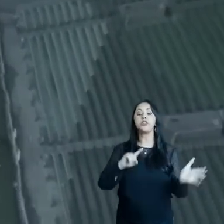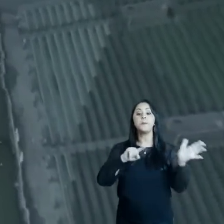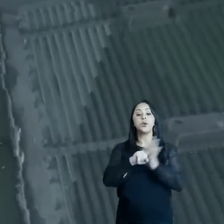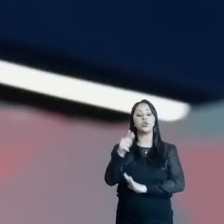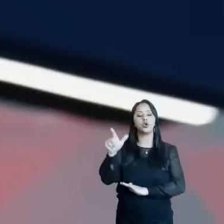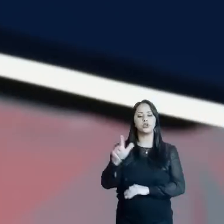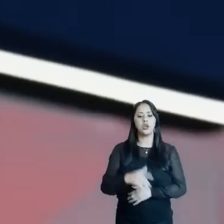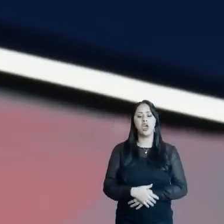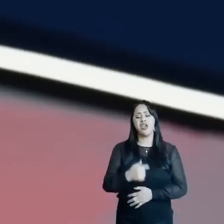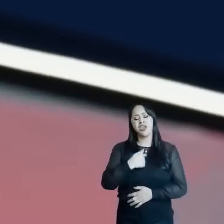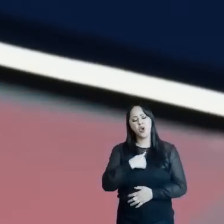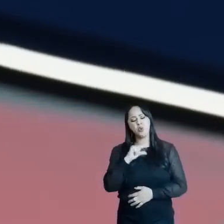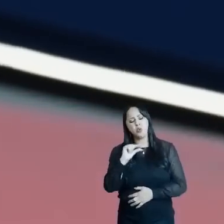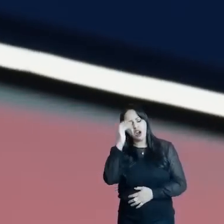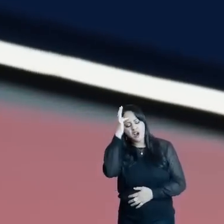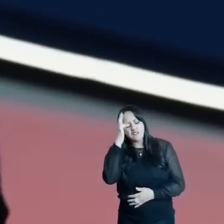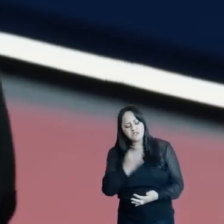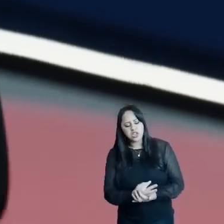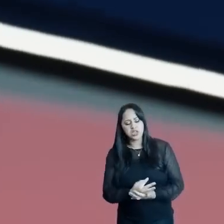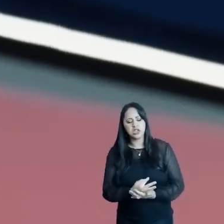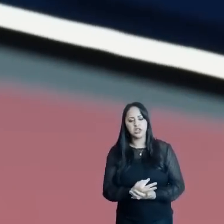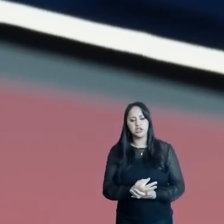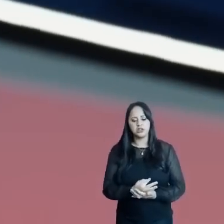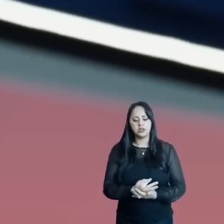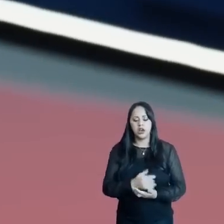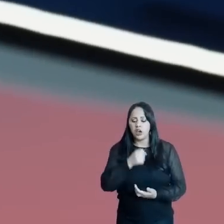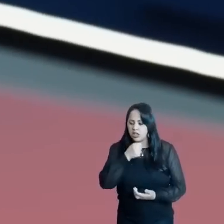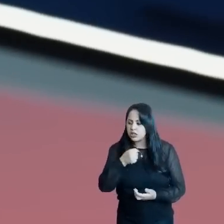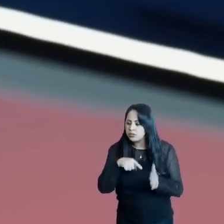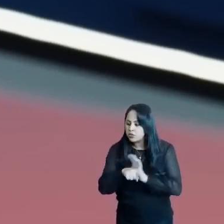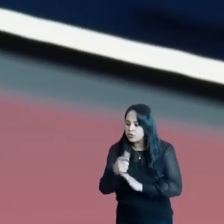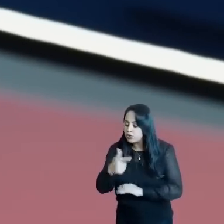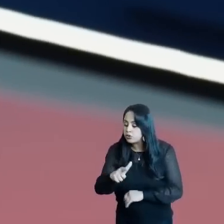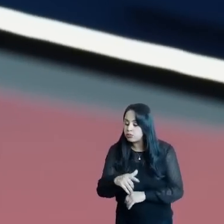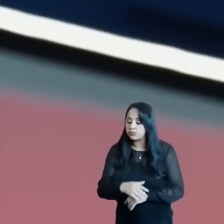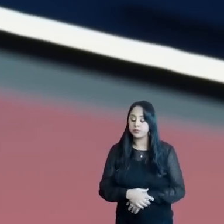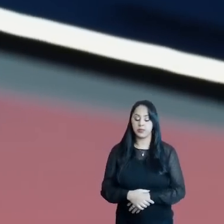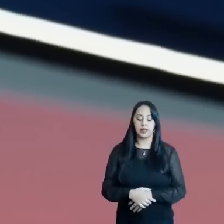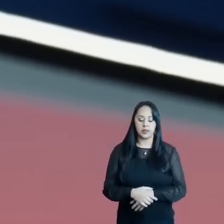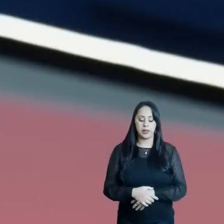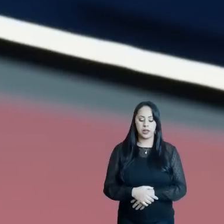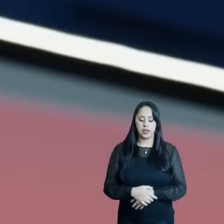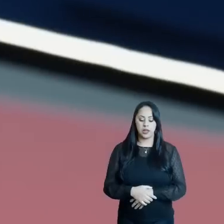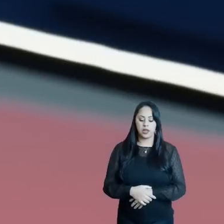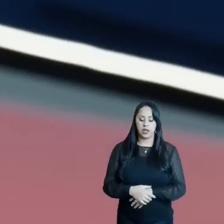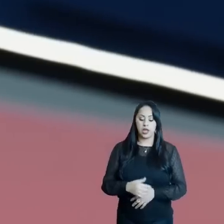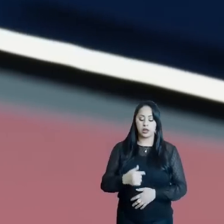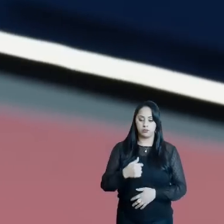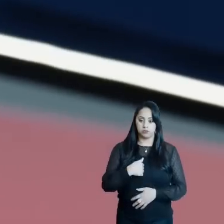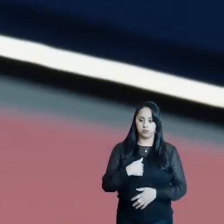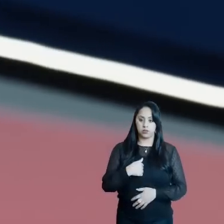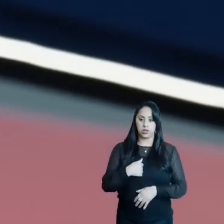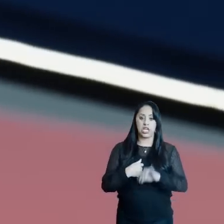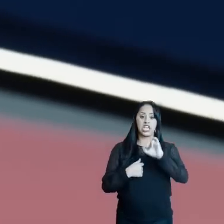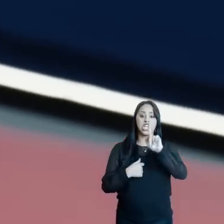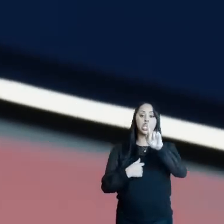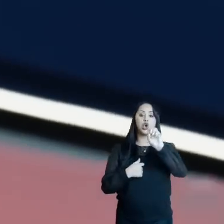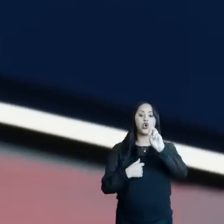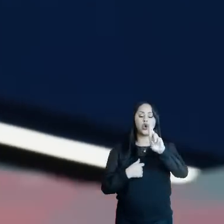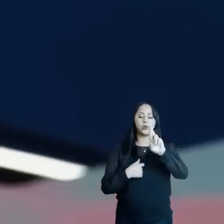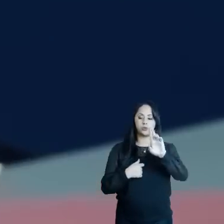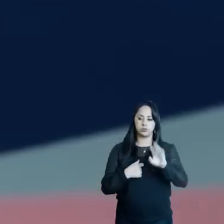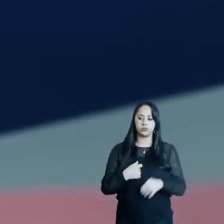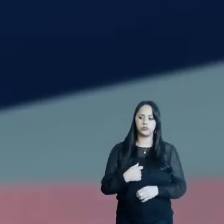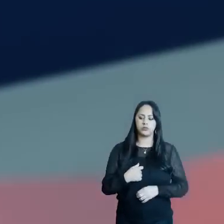sou homem de pouca fé. Estou com medo de... Fala mais perto do microfone. Boa. É, Igor Soares. Boa? Pode